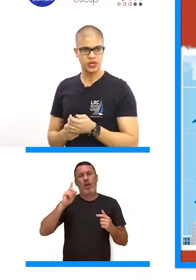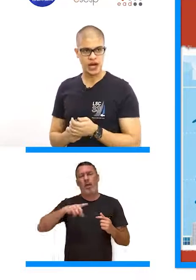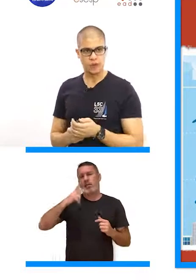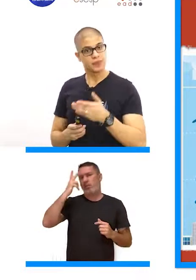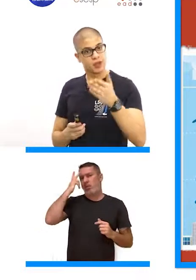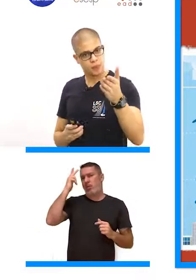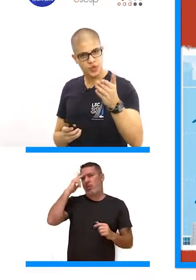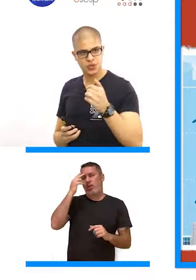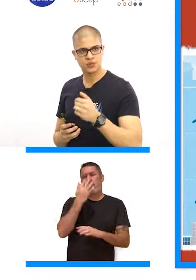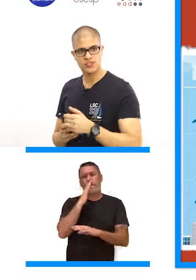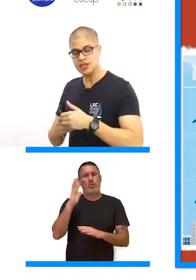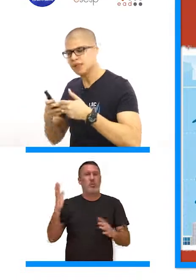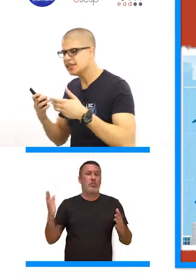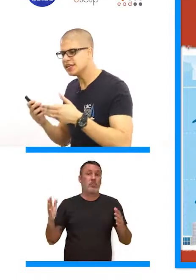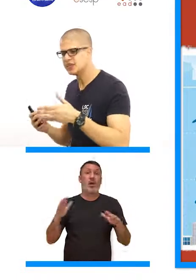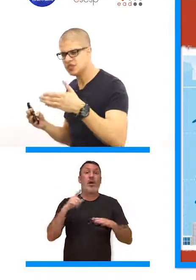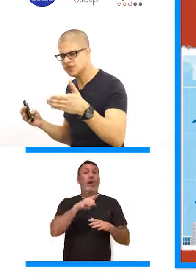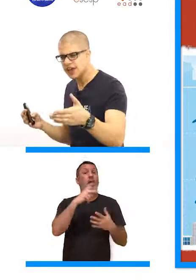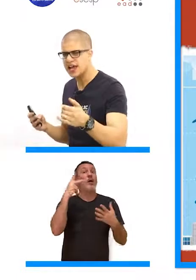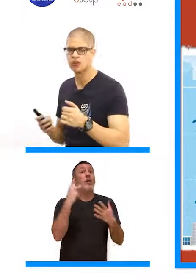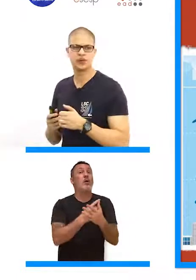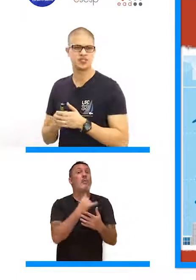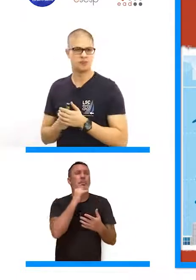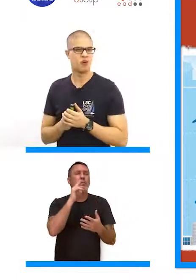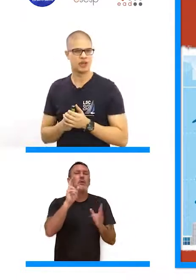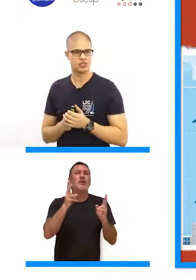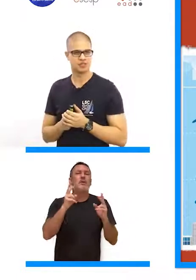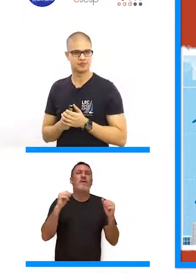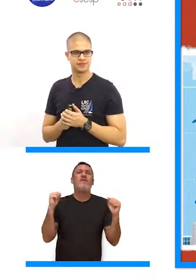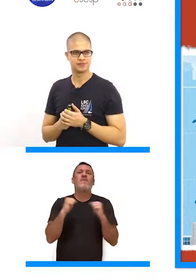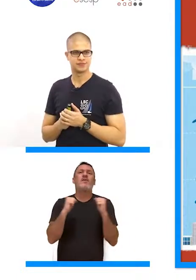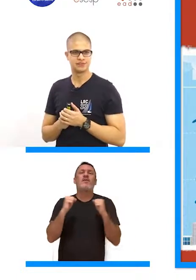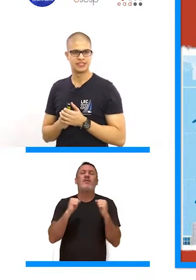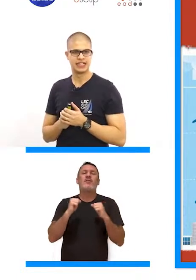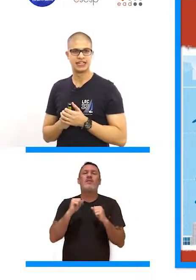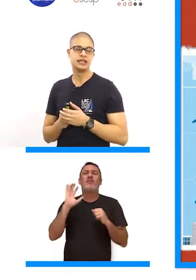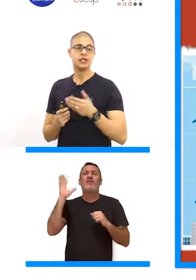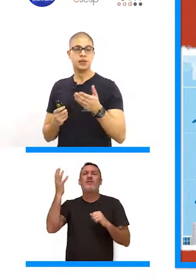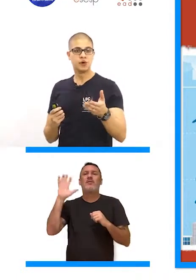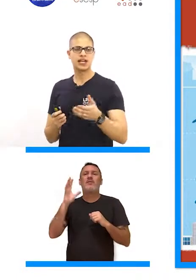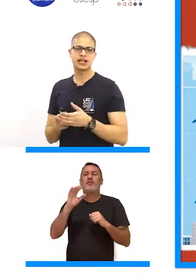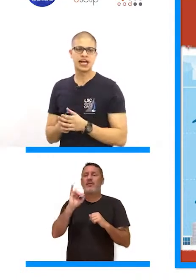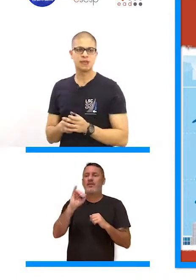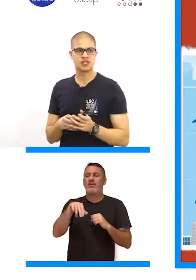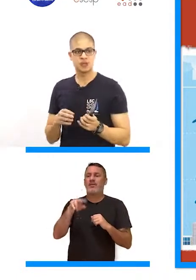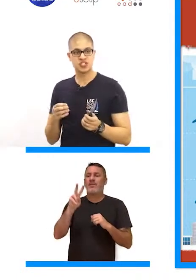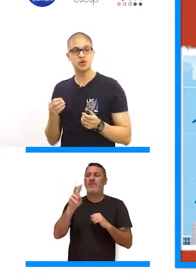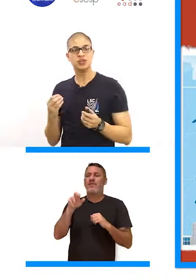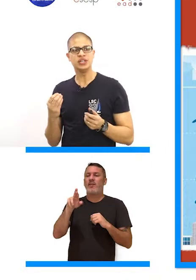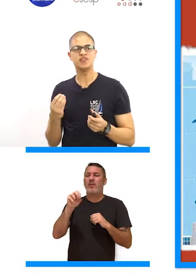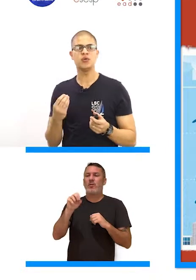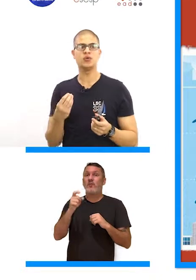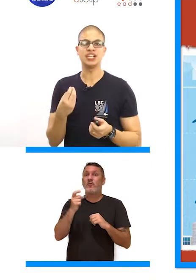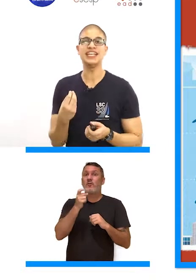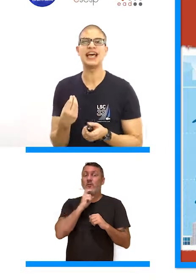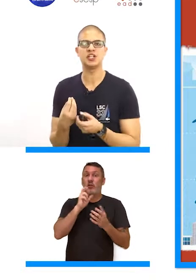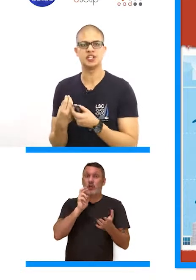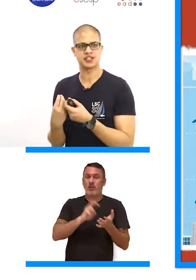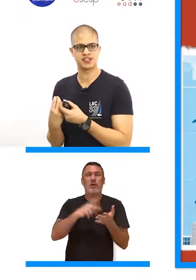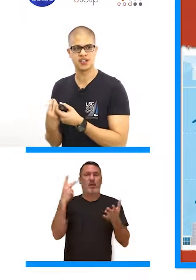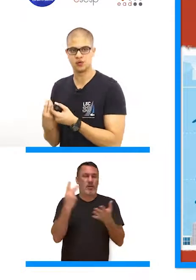processo natural. Pode acontecer em manhãs de inverno, principalmente. Tá? Porque, claro, meus amores, que o nível